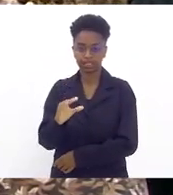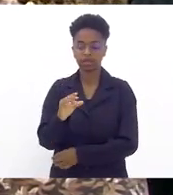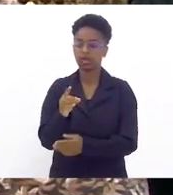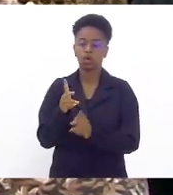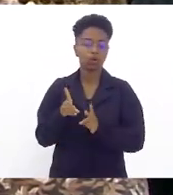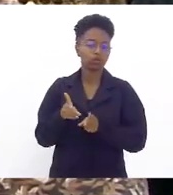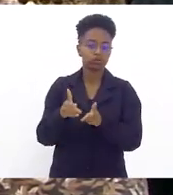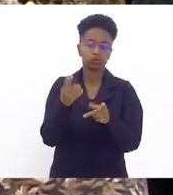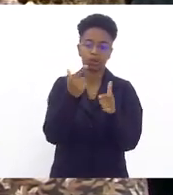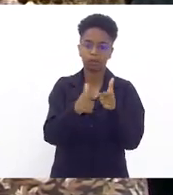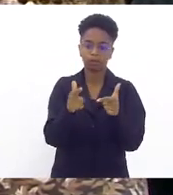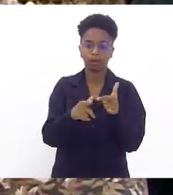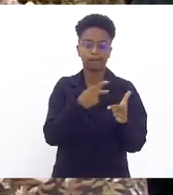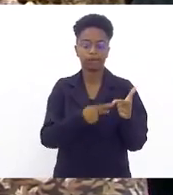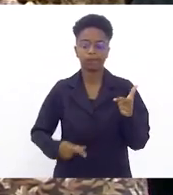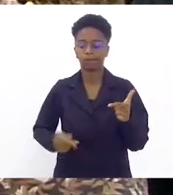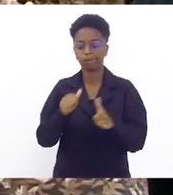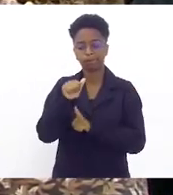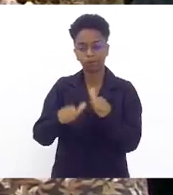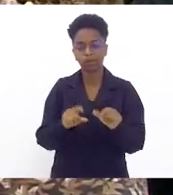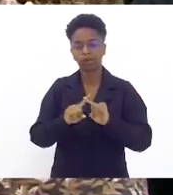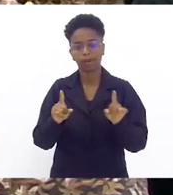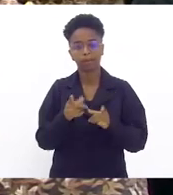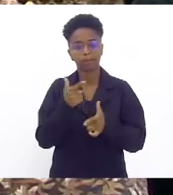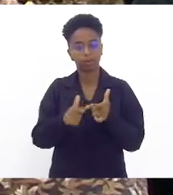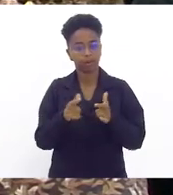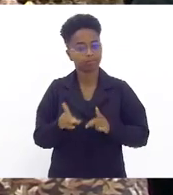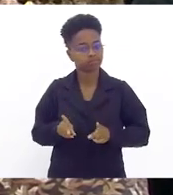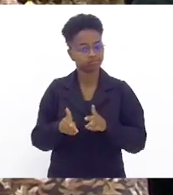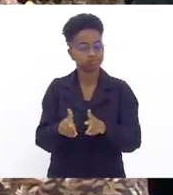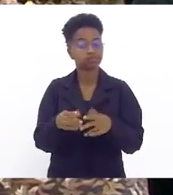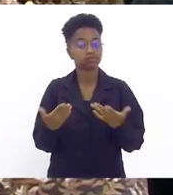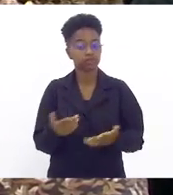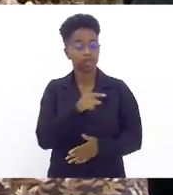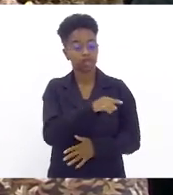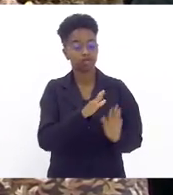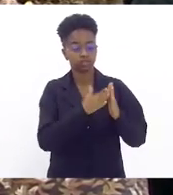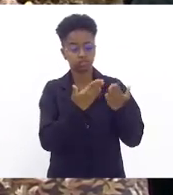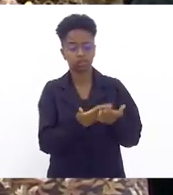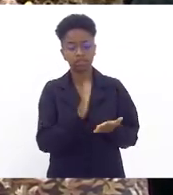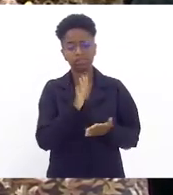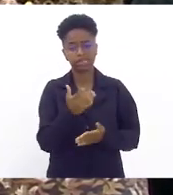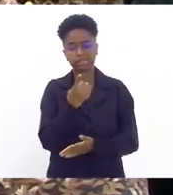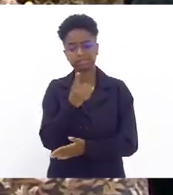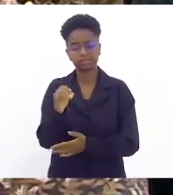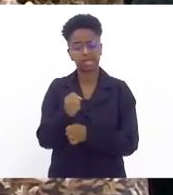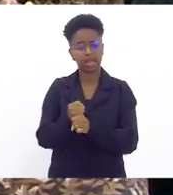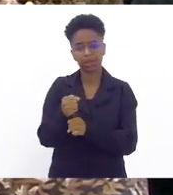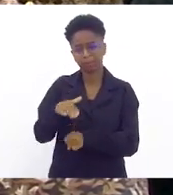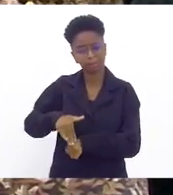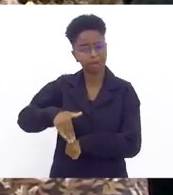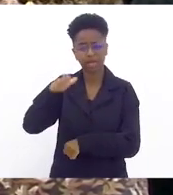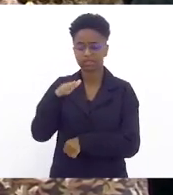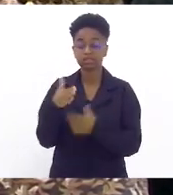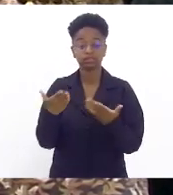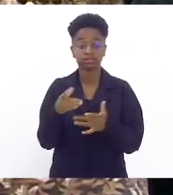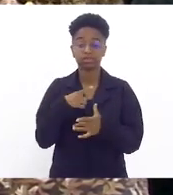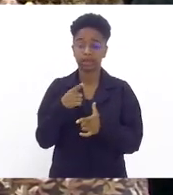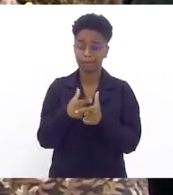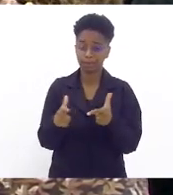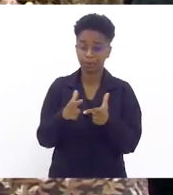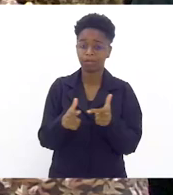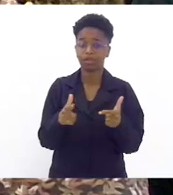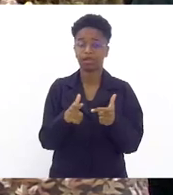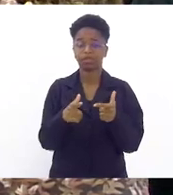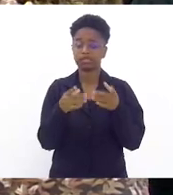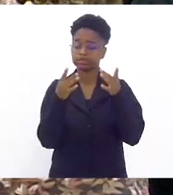e Vale ressaltar que é uma pena uma escola Centenária passa por problemas de especificidades que